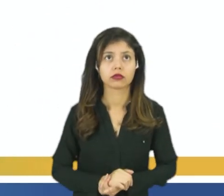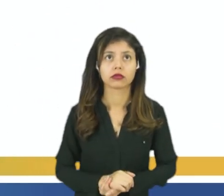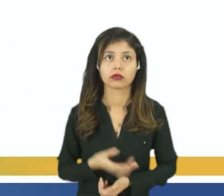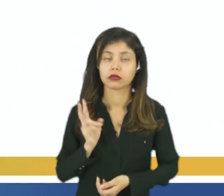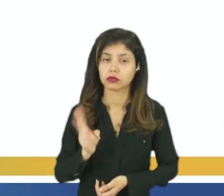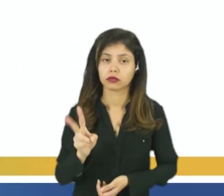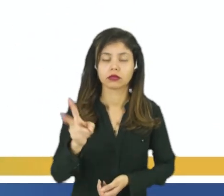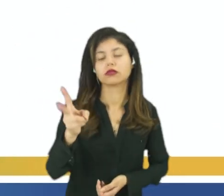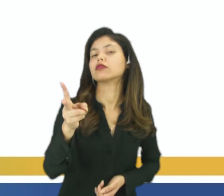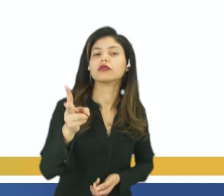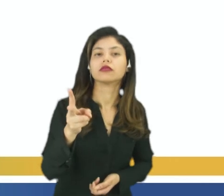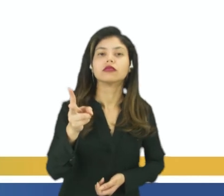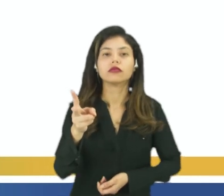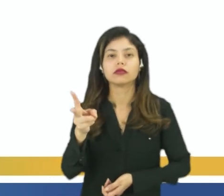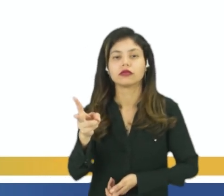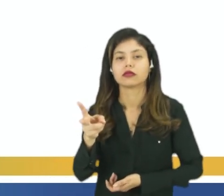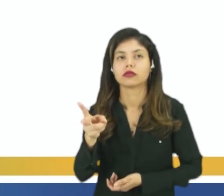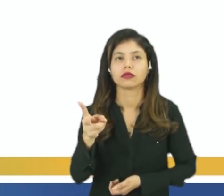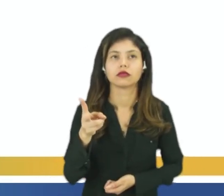Então, olha só.